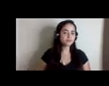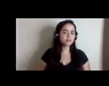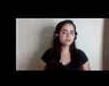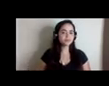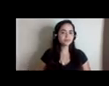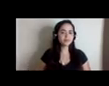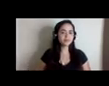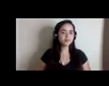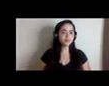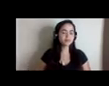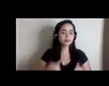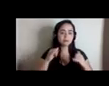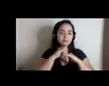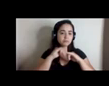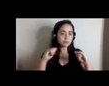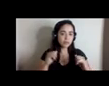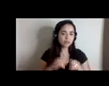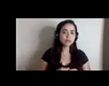propaganda é emblemática e